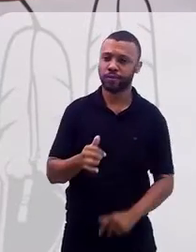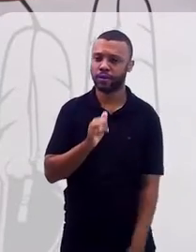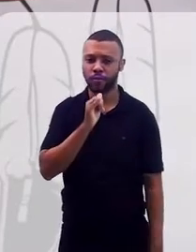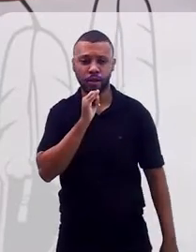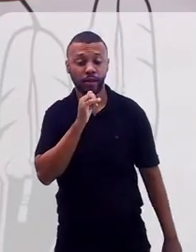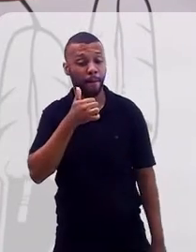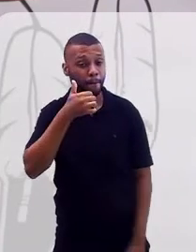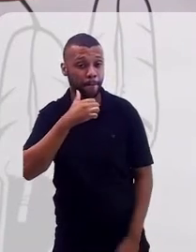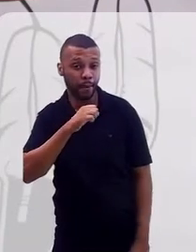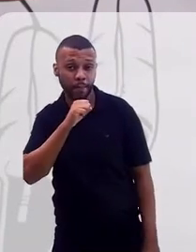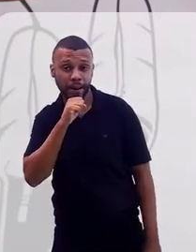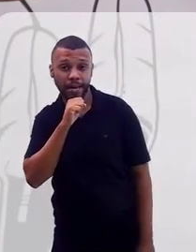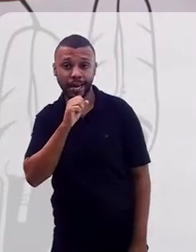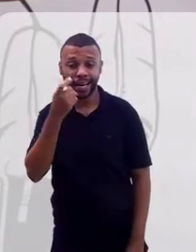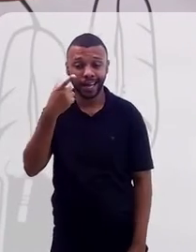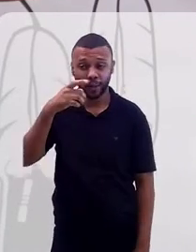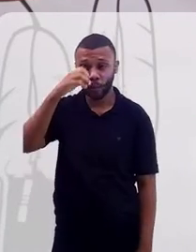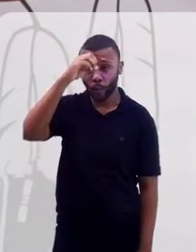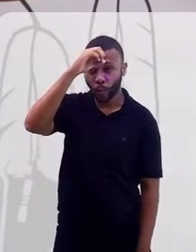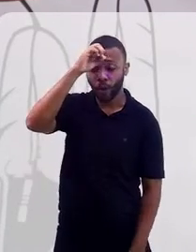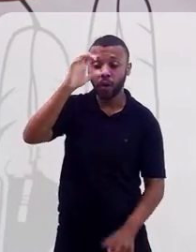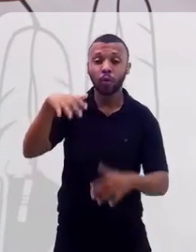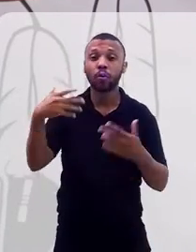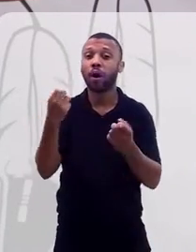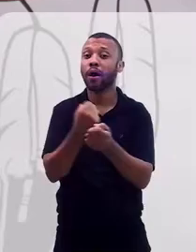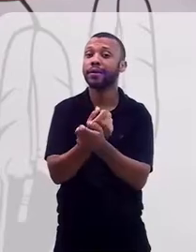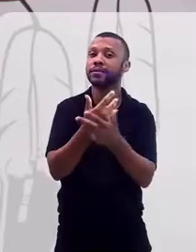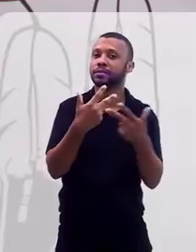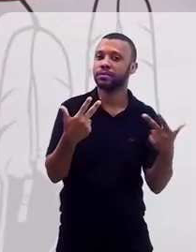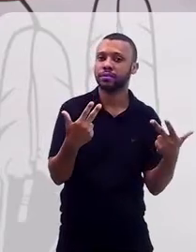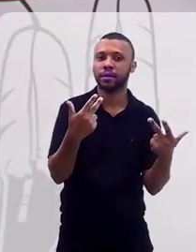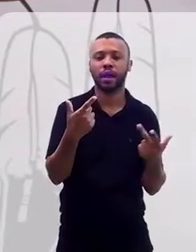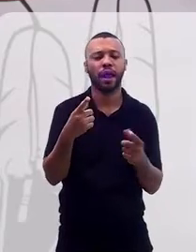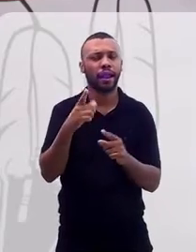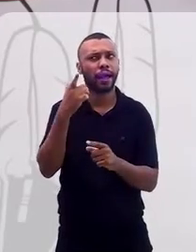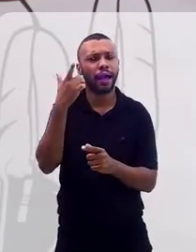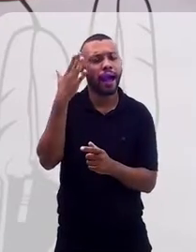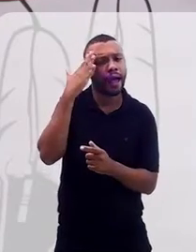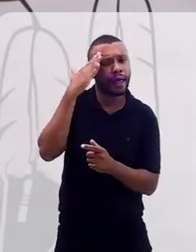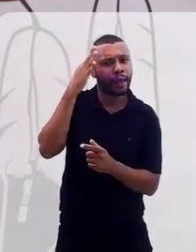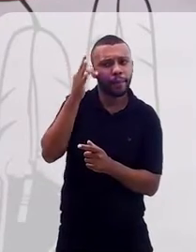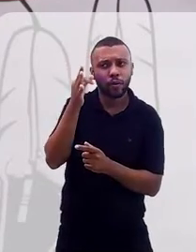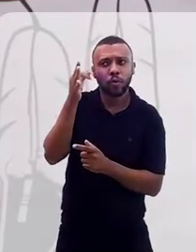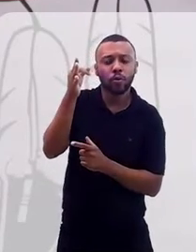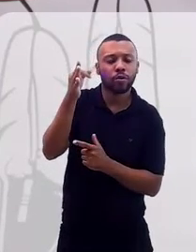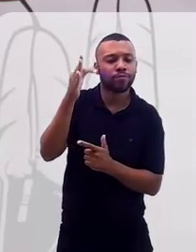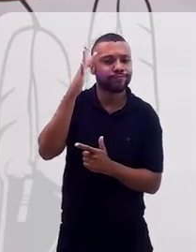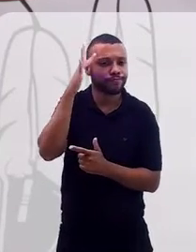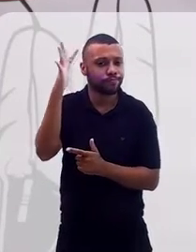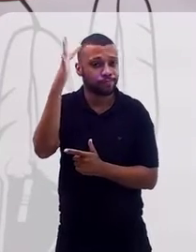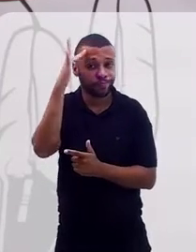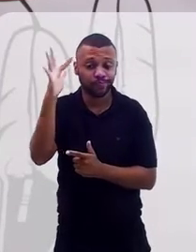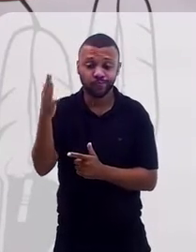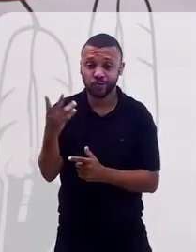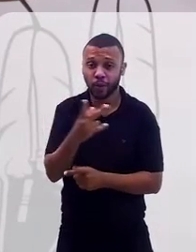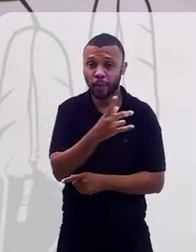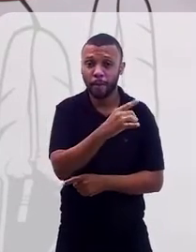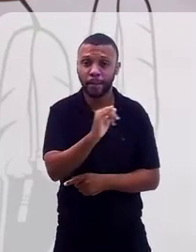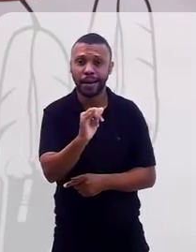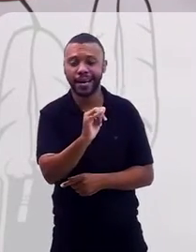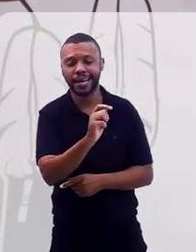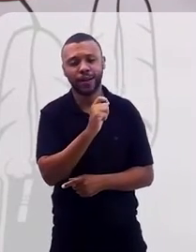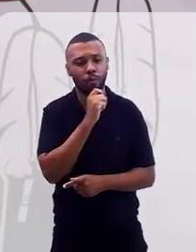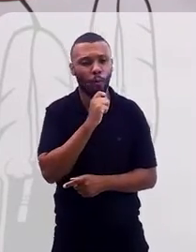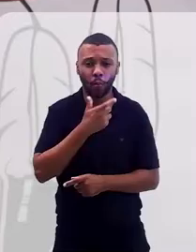mãe mesmo não sabendo qual a etnia dela ela é visionária e meu pai a a princípio não né mas